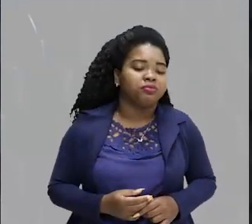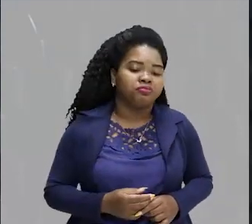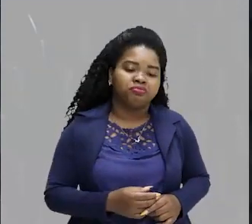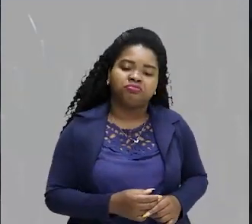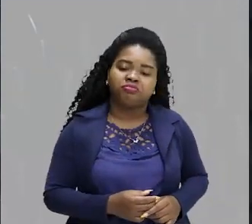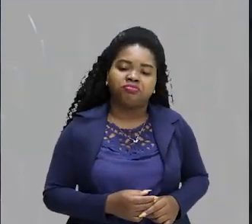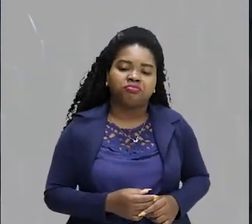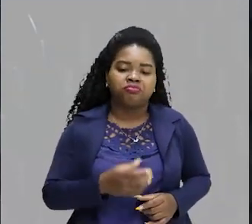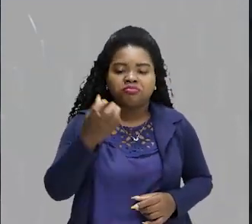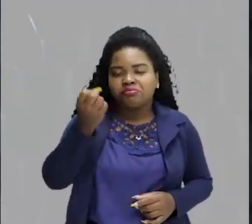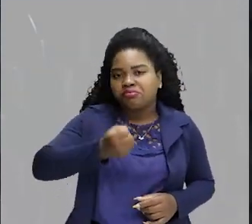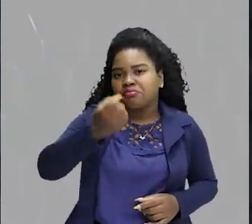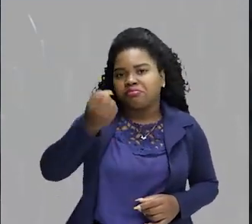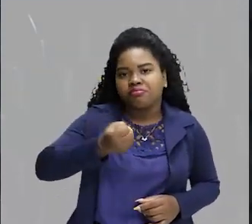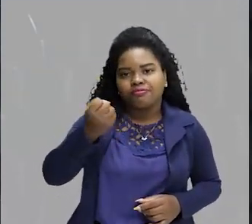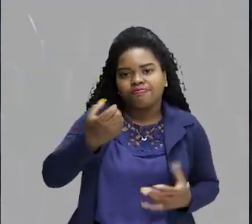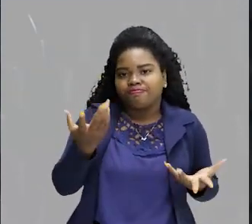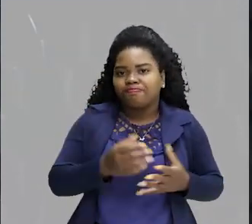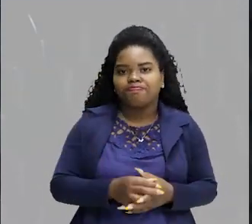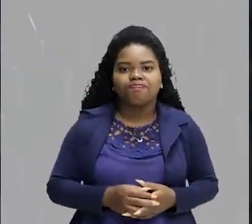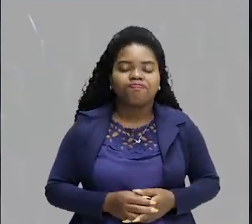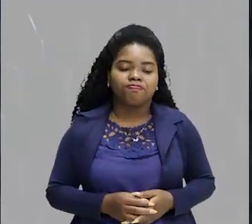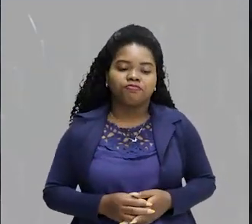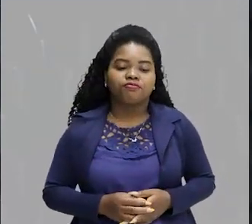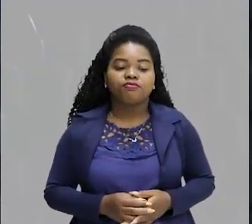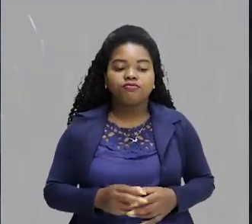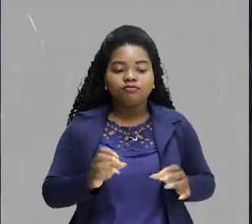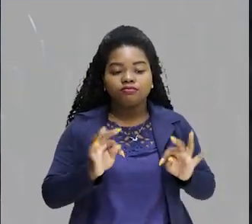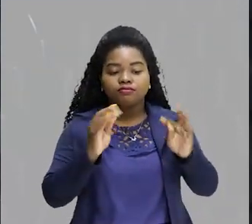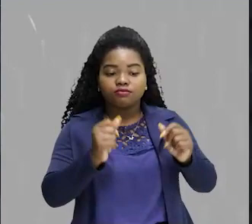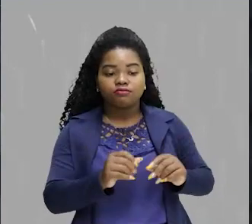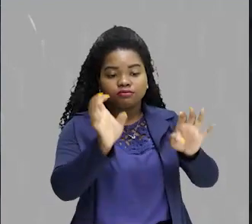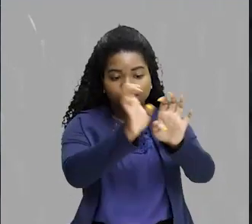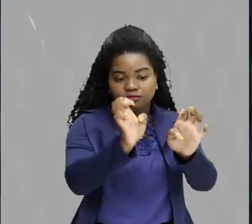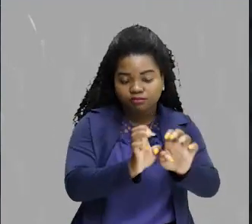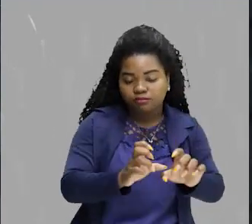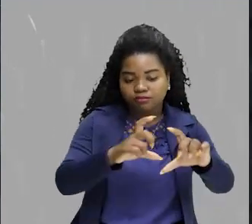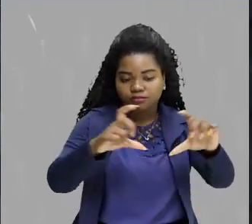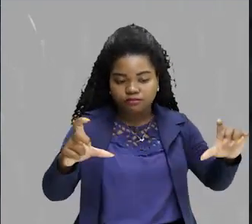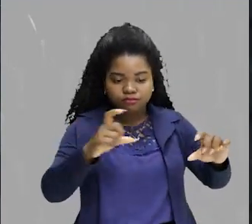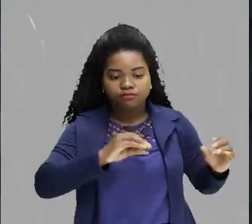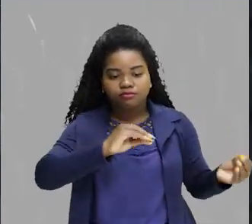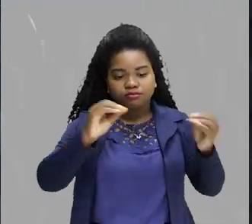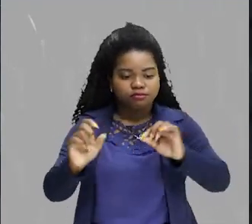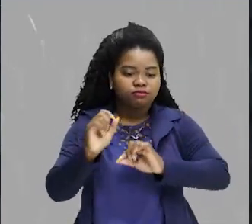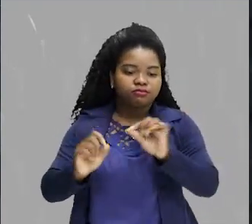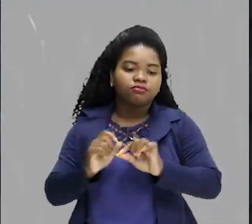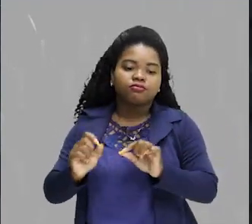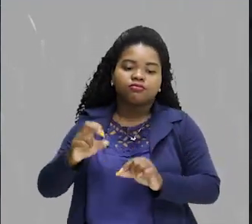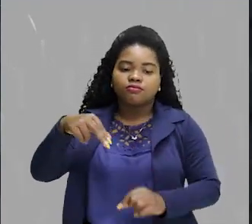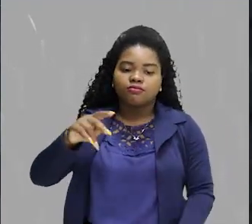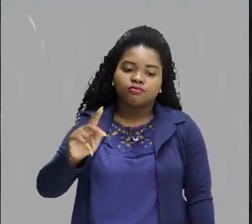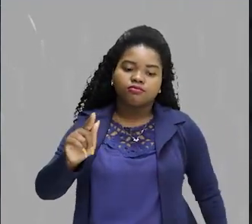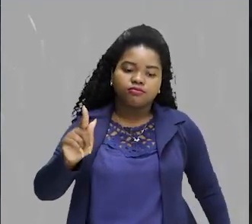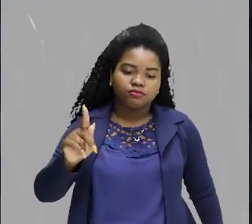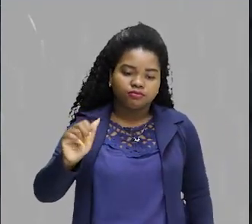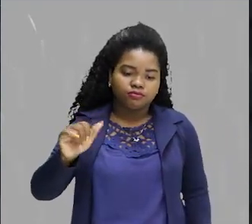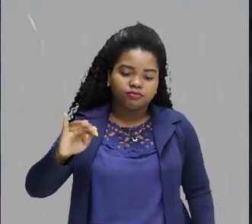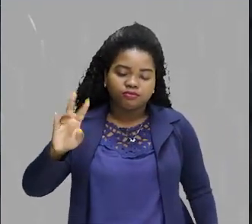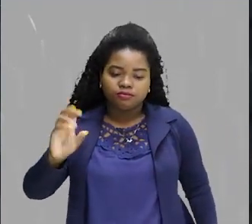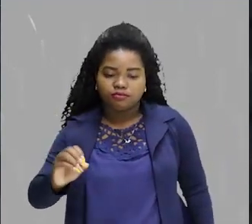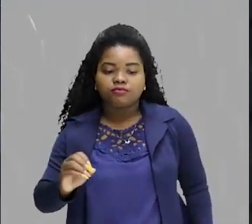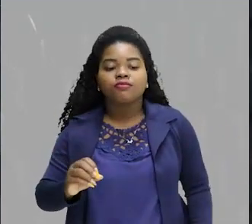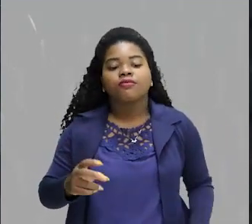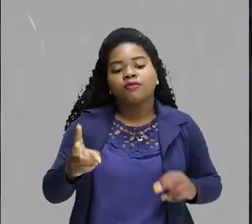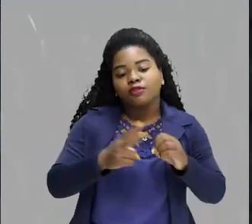Então, todas essas frases, elas estão construídas na forma negativa, todos esses verbos estão na forma básica, e o